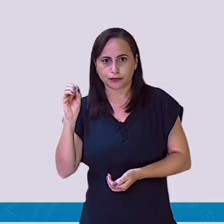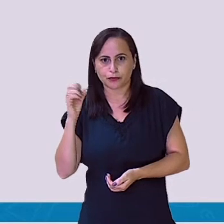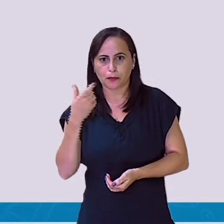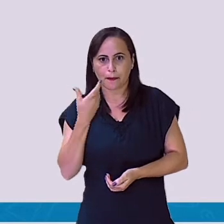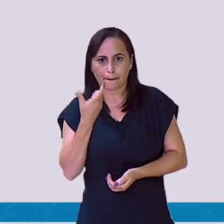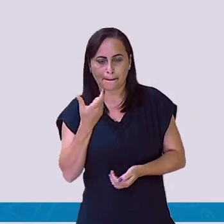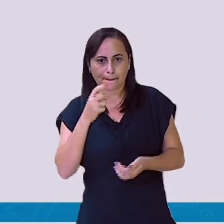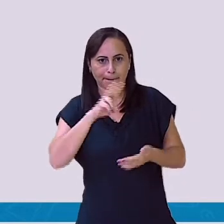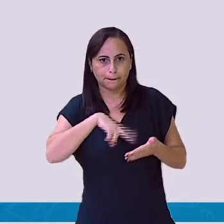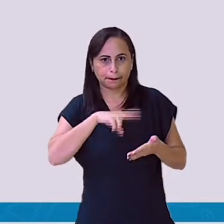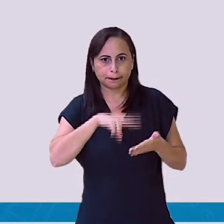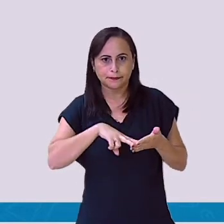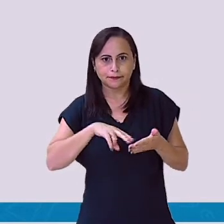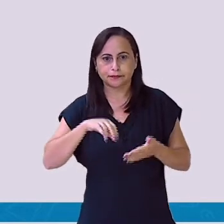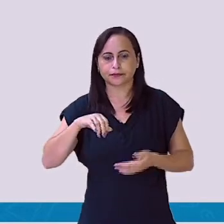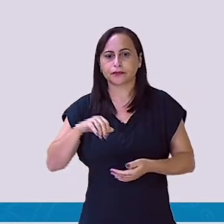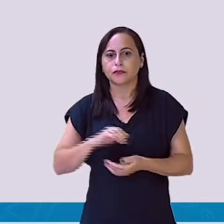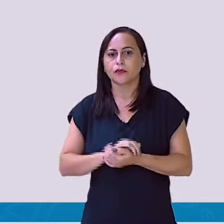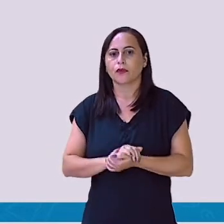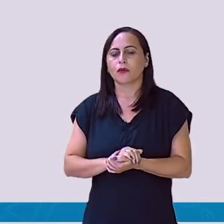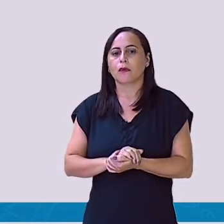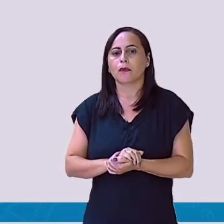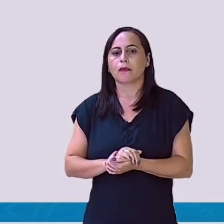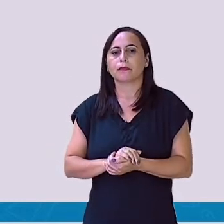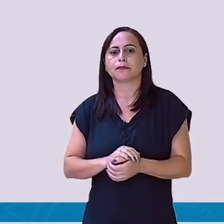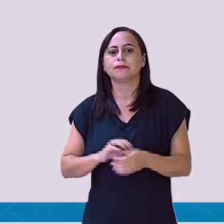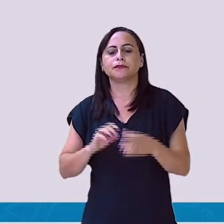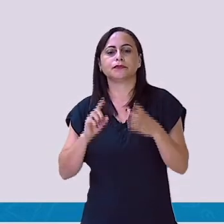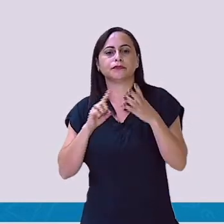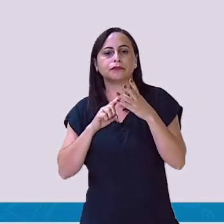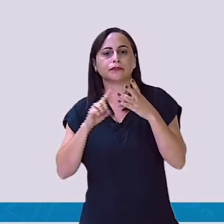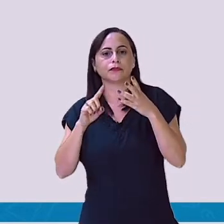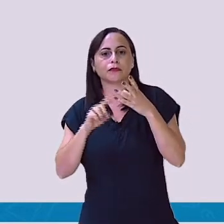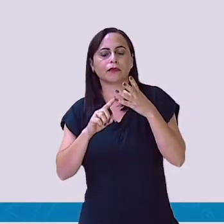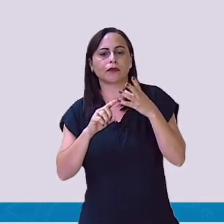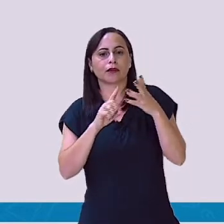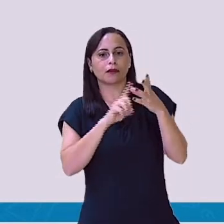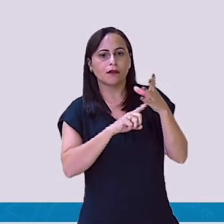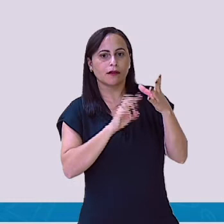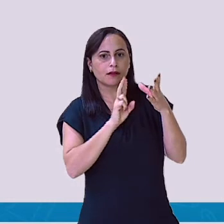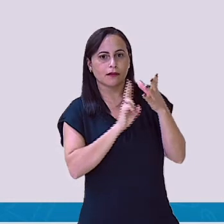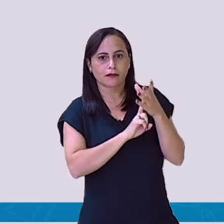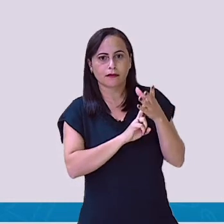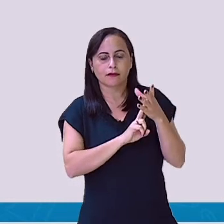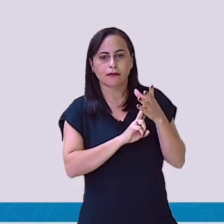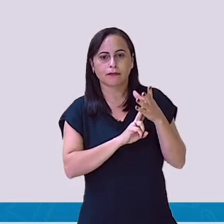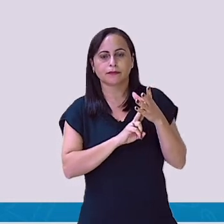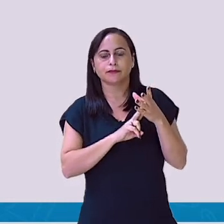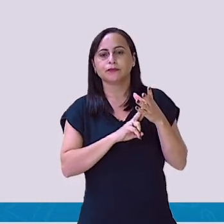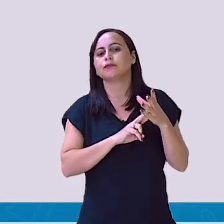voou e papagaio, na palavra papagaio nós temos outro ditongo.